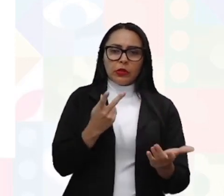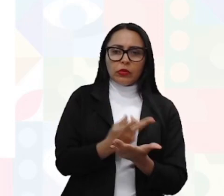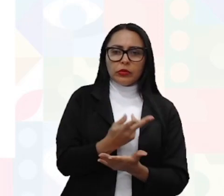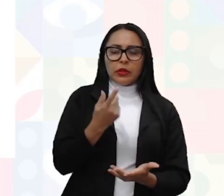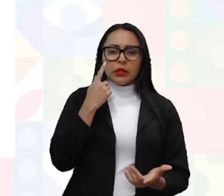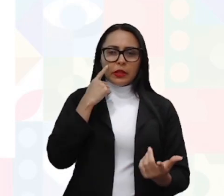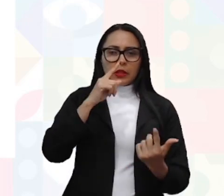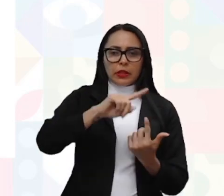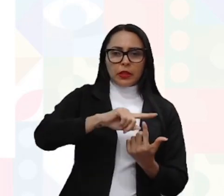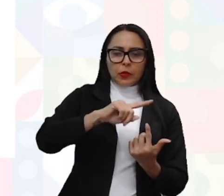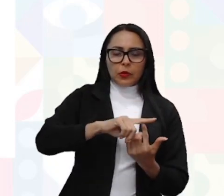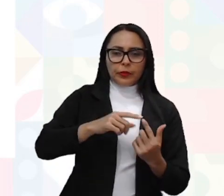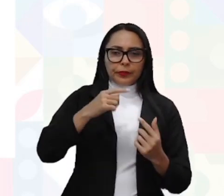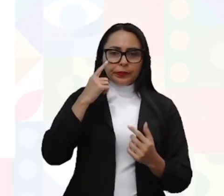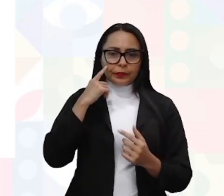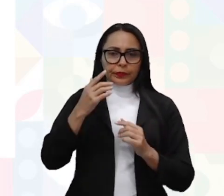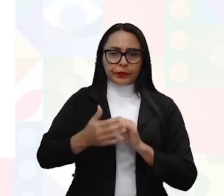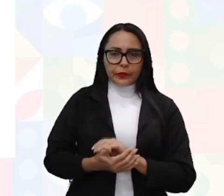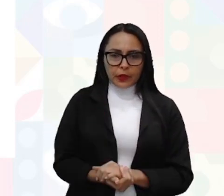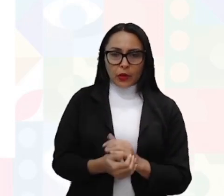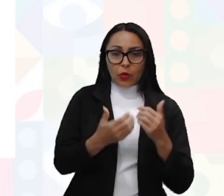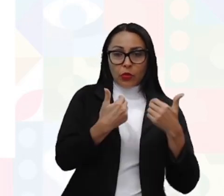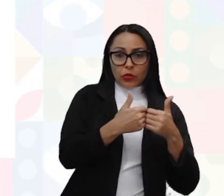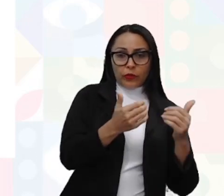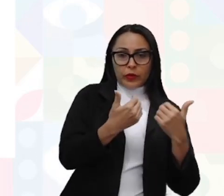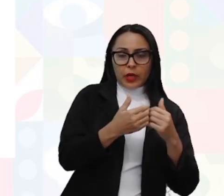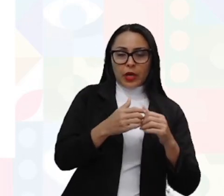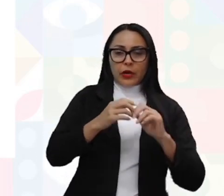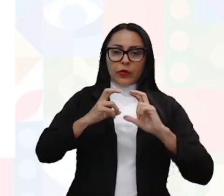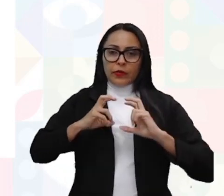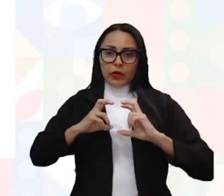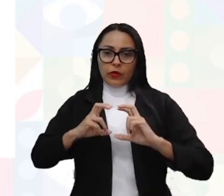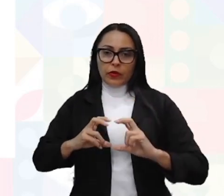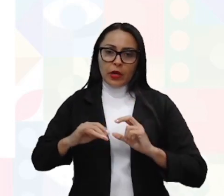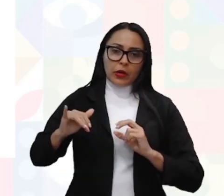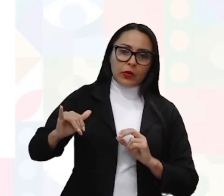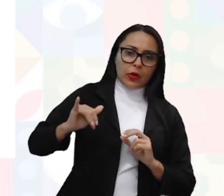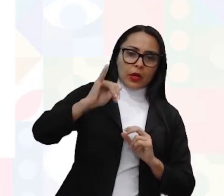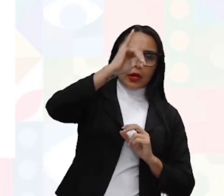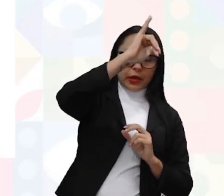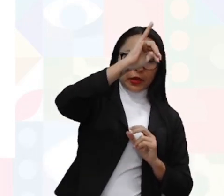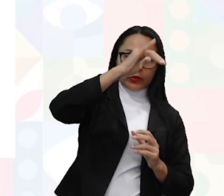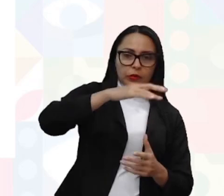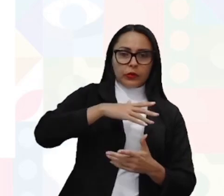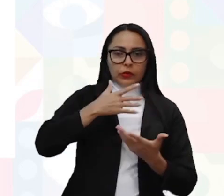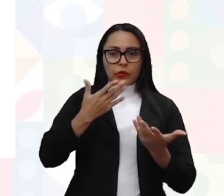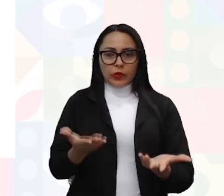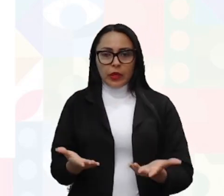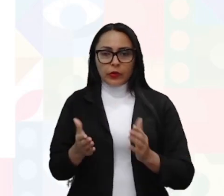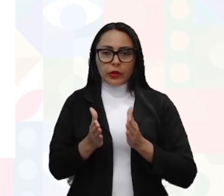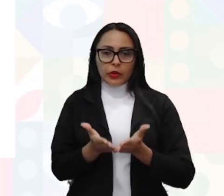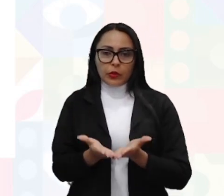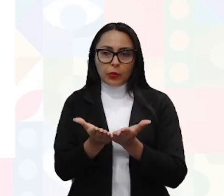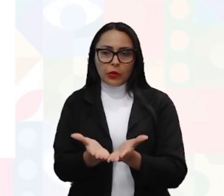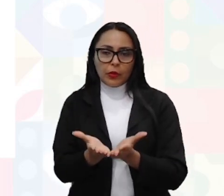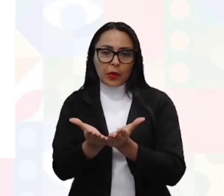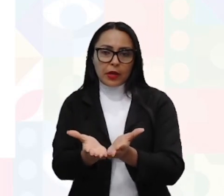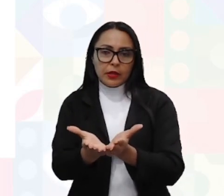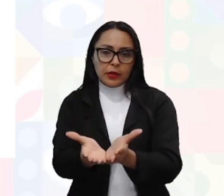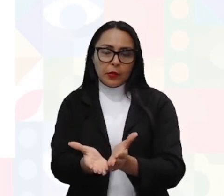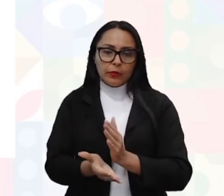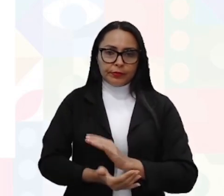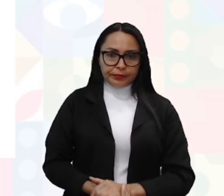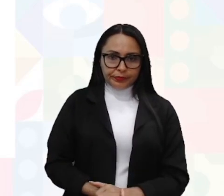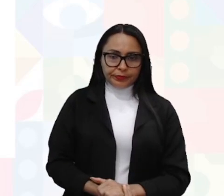vários tipos de modais. O modal rodoviário, o modal ferroviário, o modal aéreo, o modal dutoviário e o modal